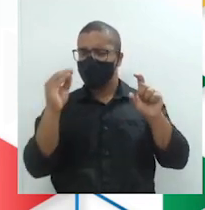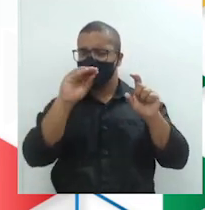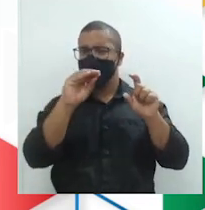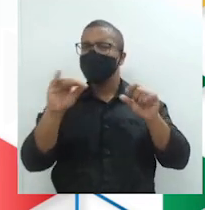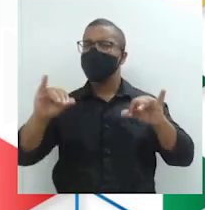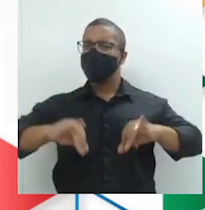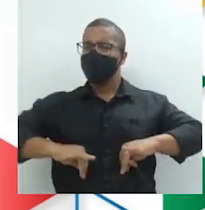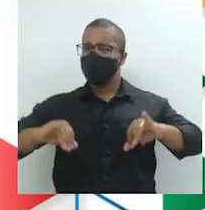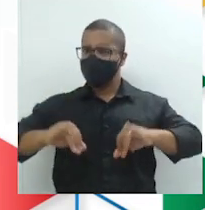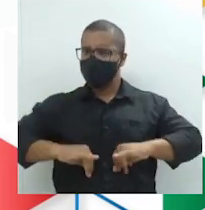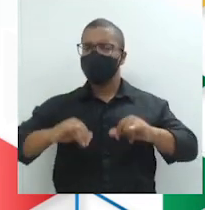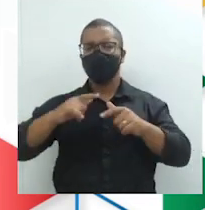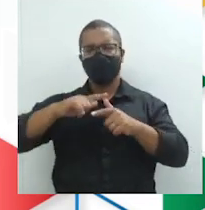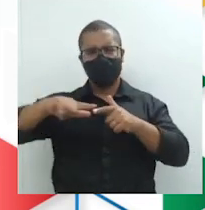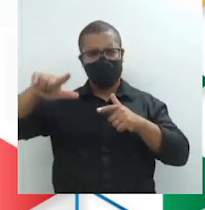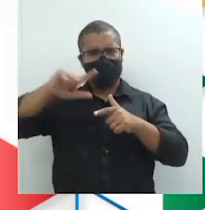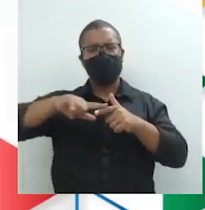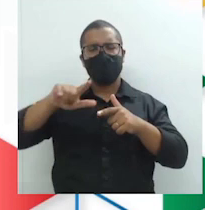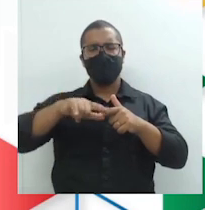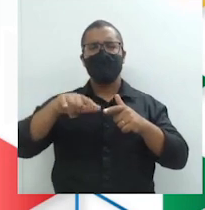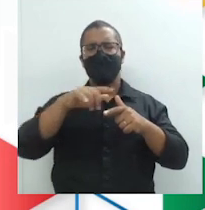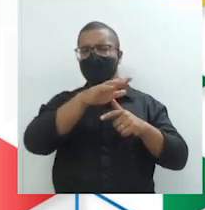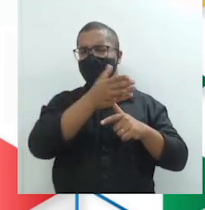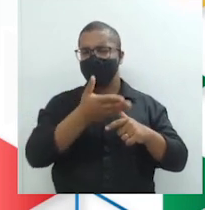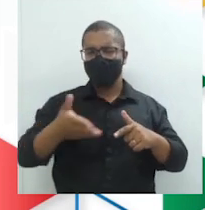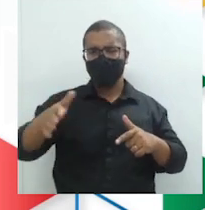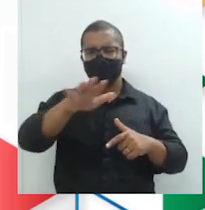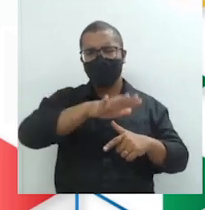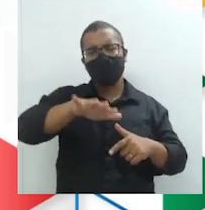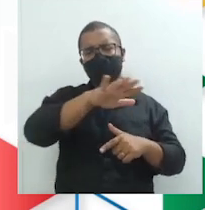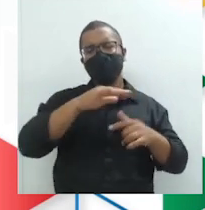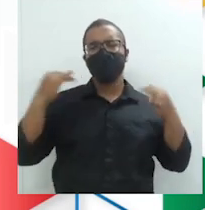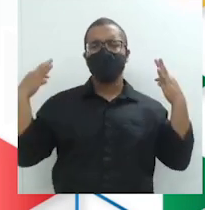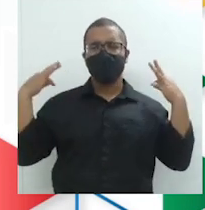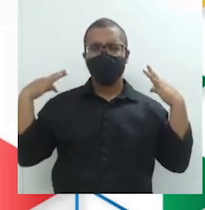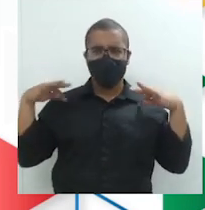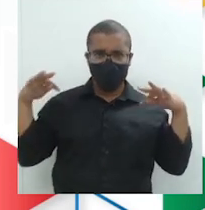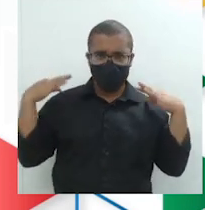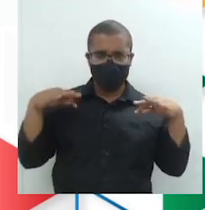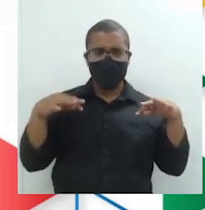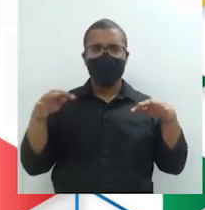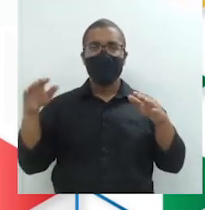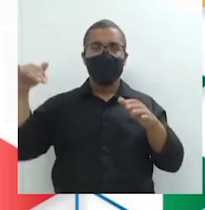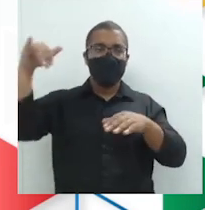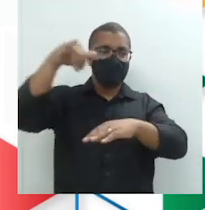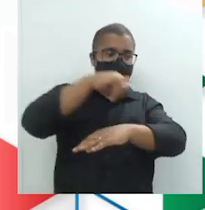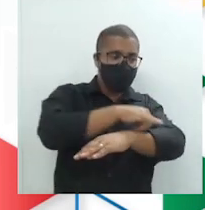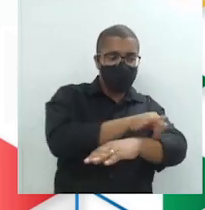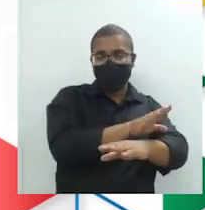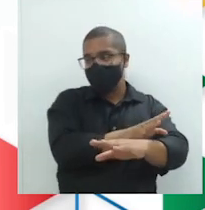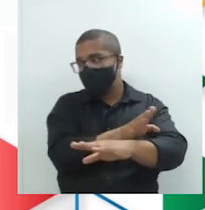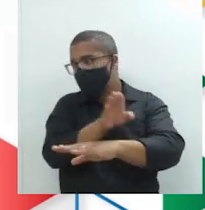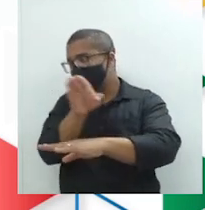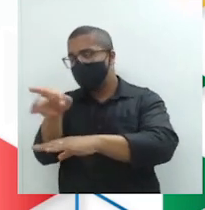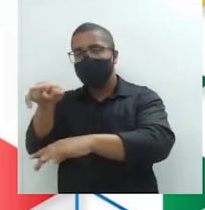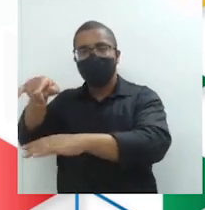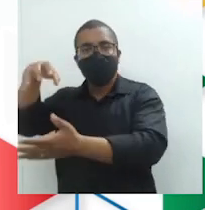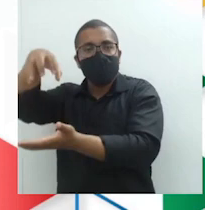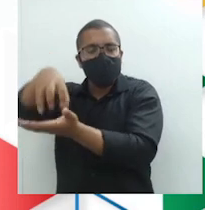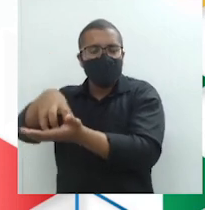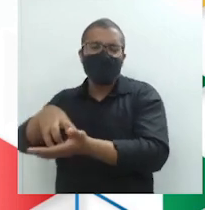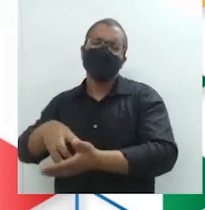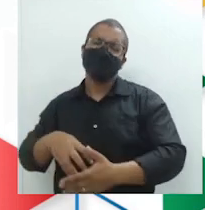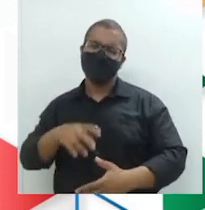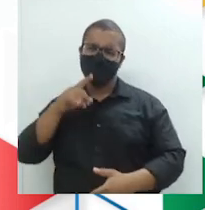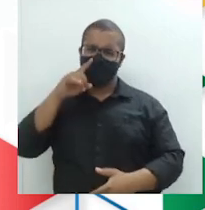sofrimento sobre que passa o quê? O turista ao sair do aeroporto, ao chegar ao centro. Então todas essas